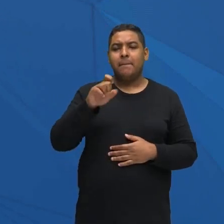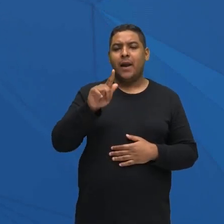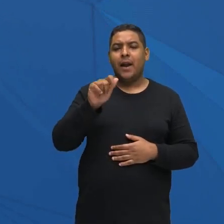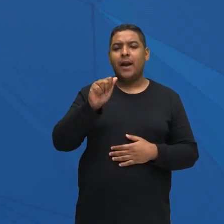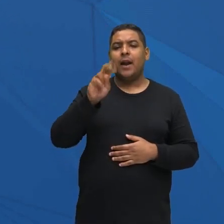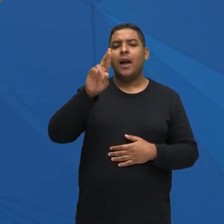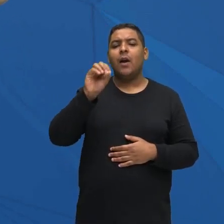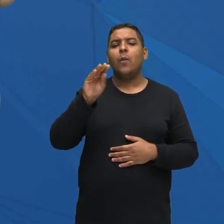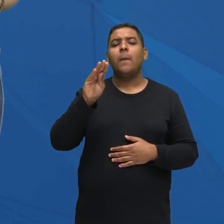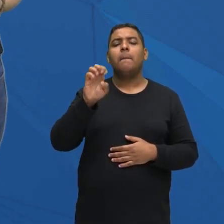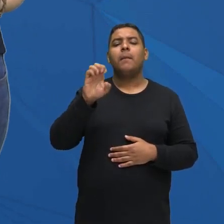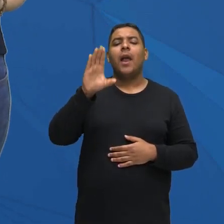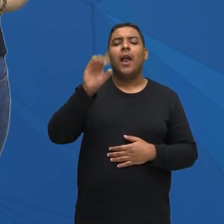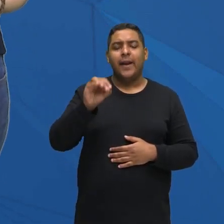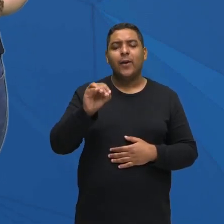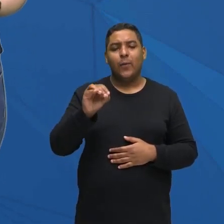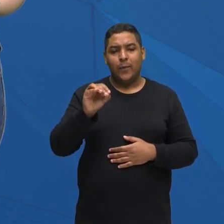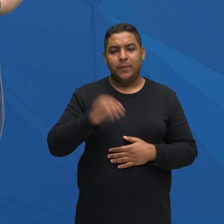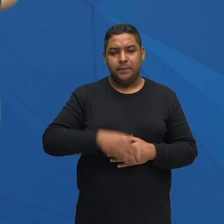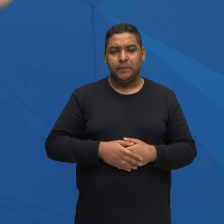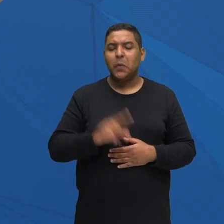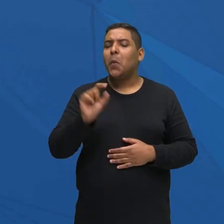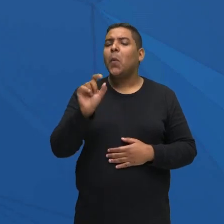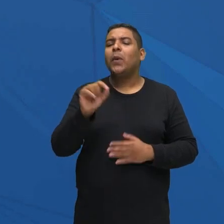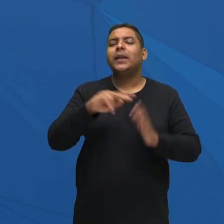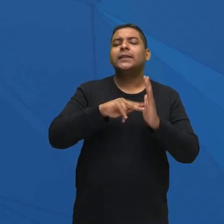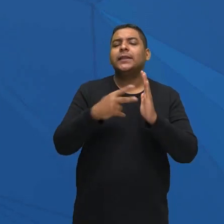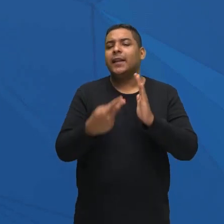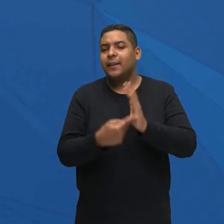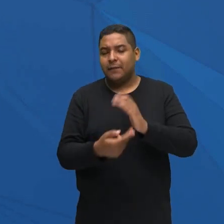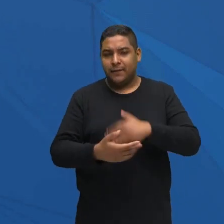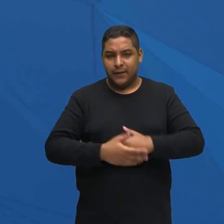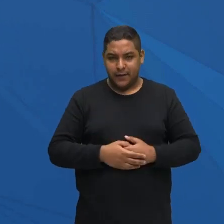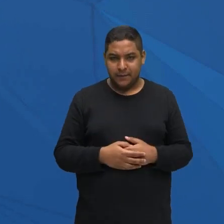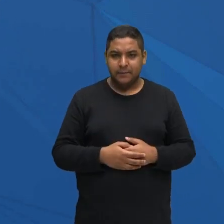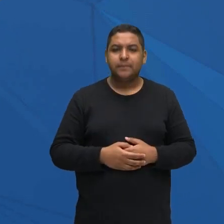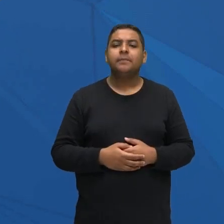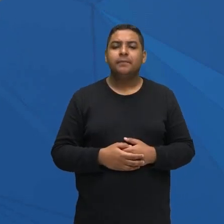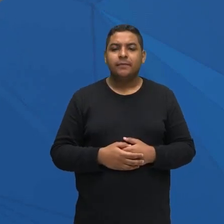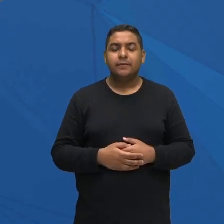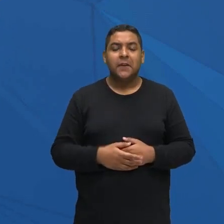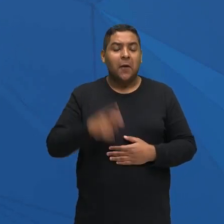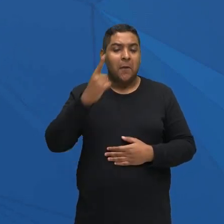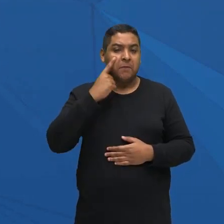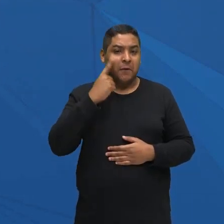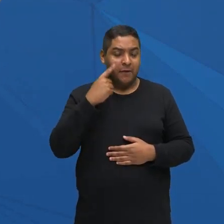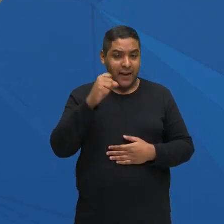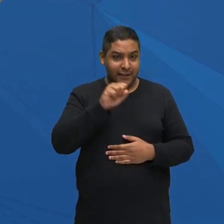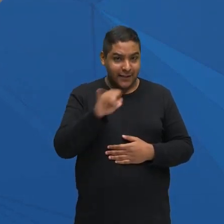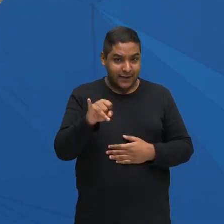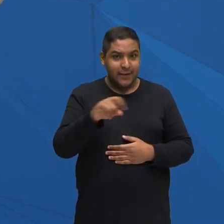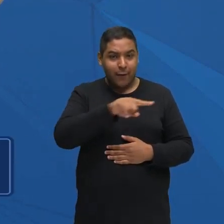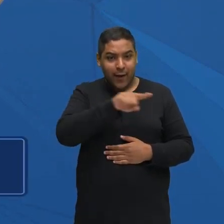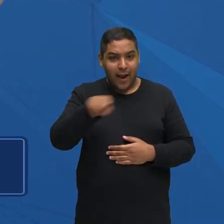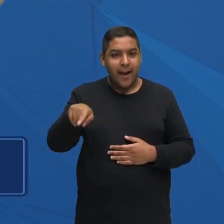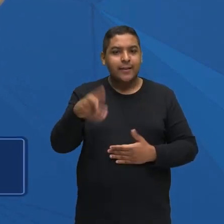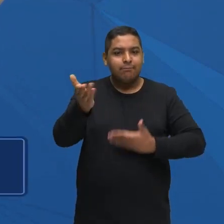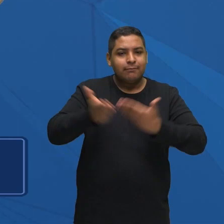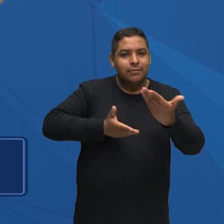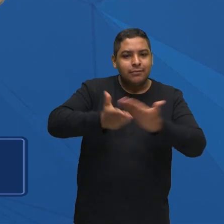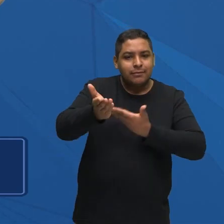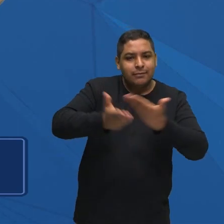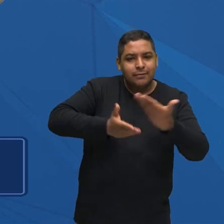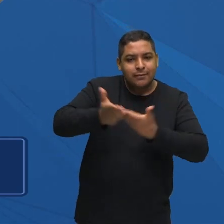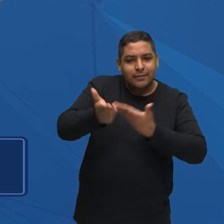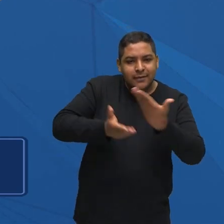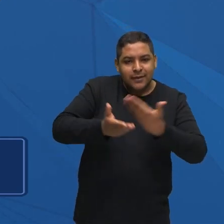querido amazonês? Olha só, vamos ver se a galera tá aí participando. Eu tô gostando de ver